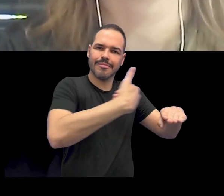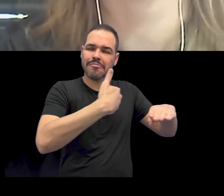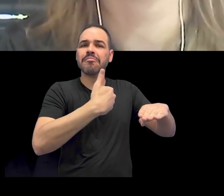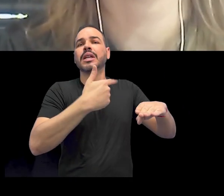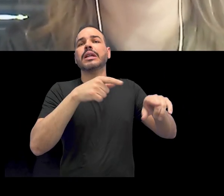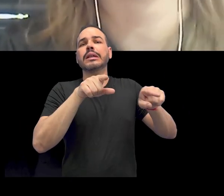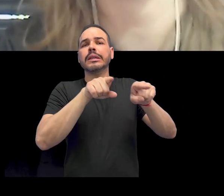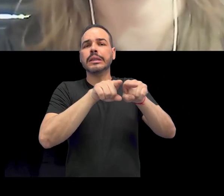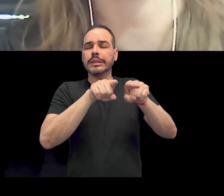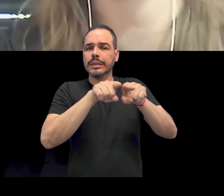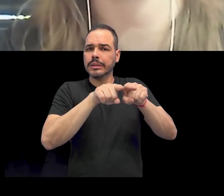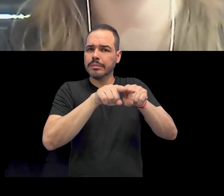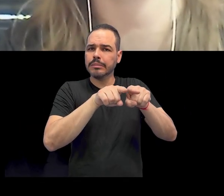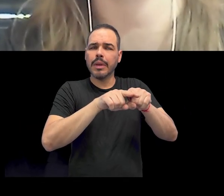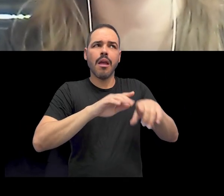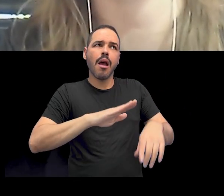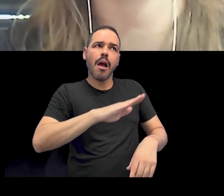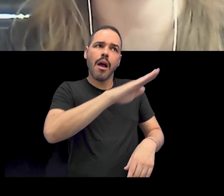para pessoa com deficiência.